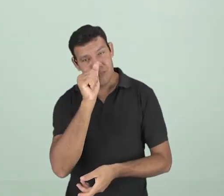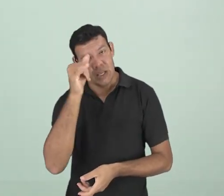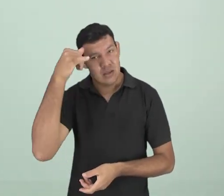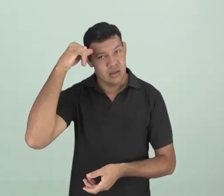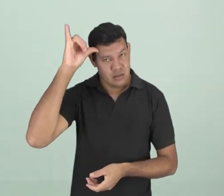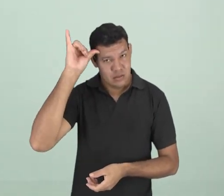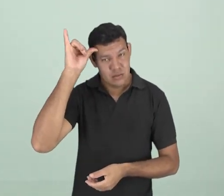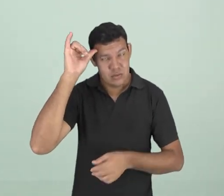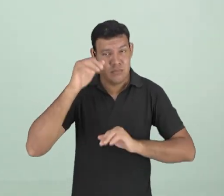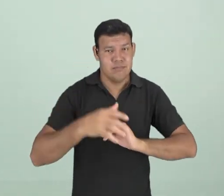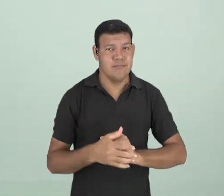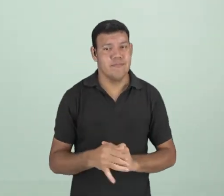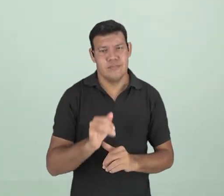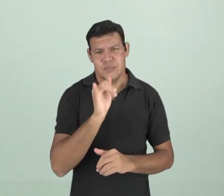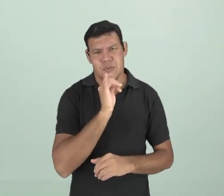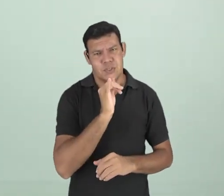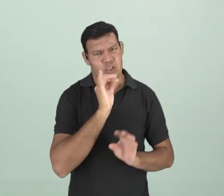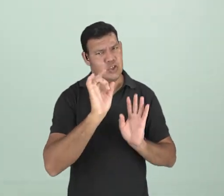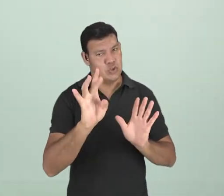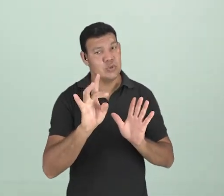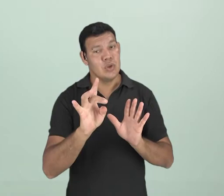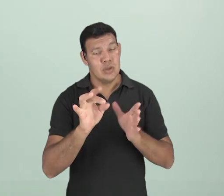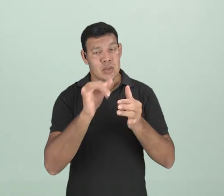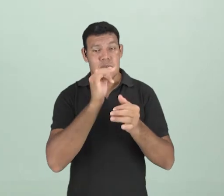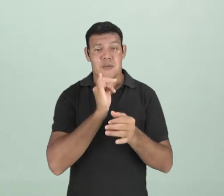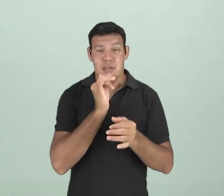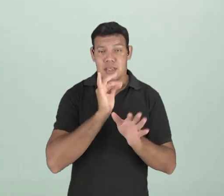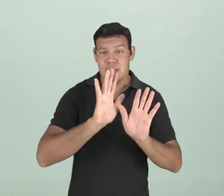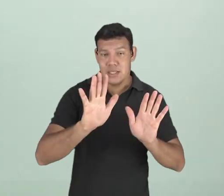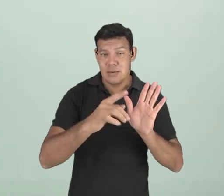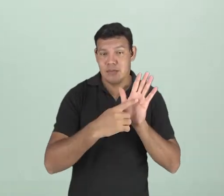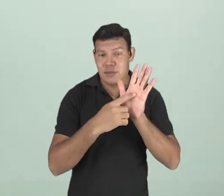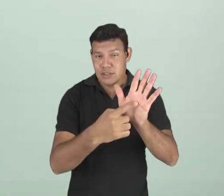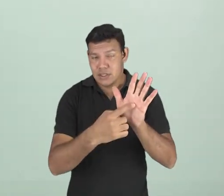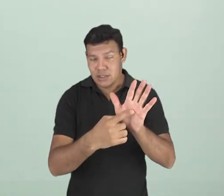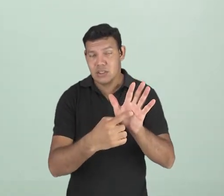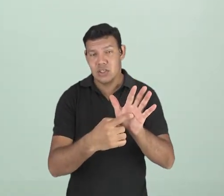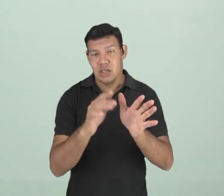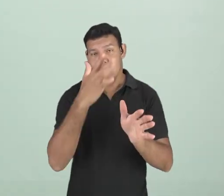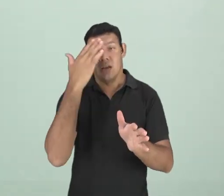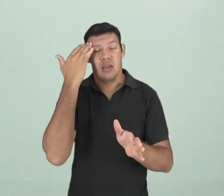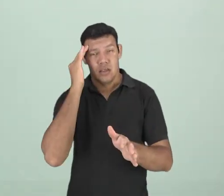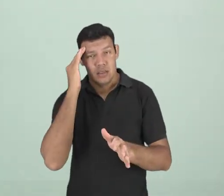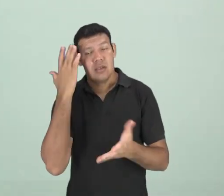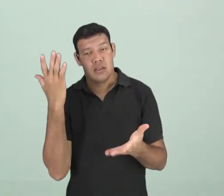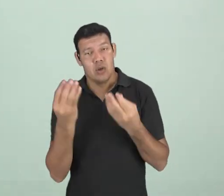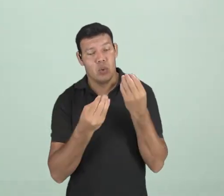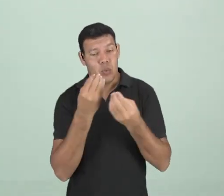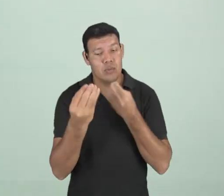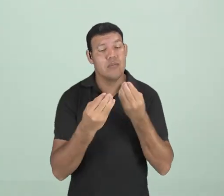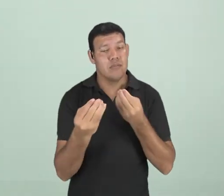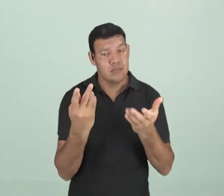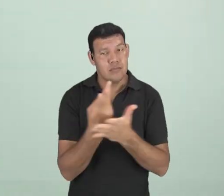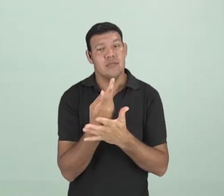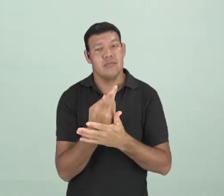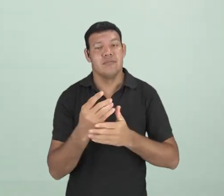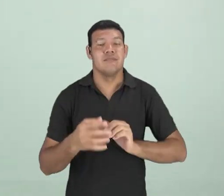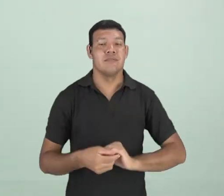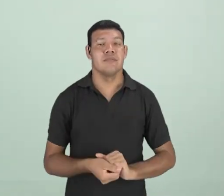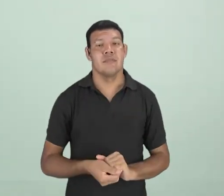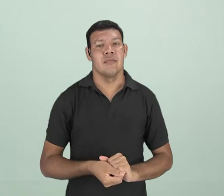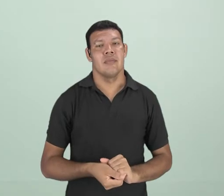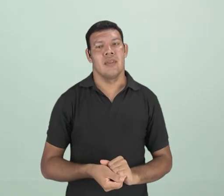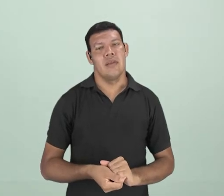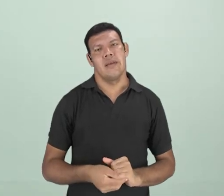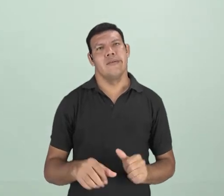boi é um exemplo meramente ilustrativo, para a gente tentar entender as dimensões, mas não eram feitos realmente dessa forma.